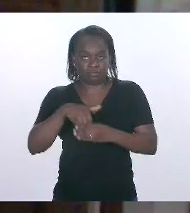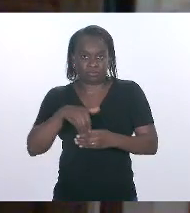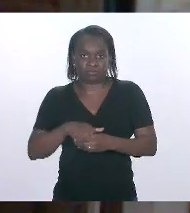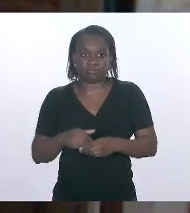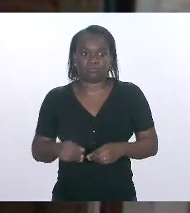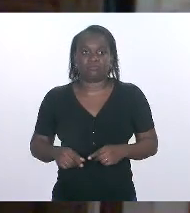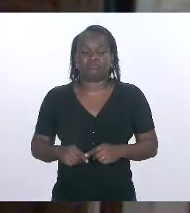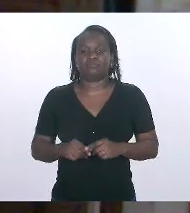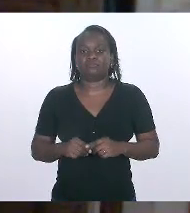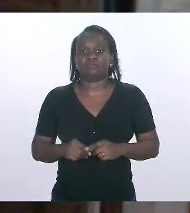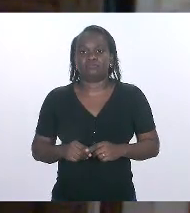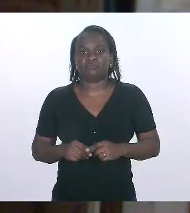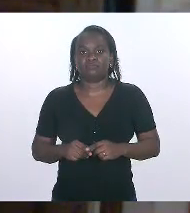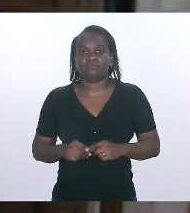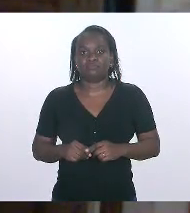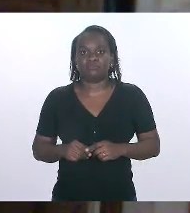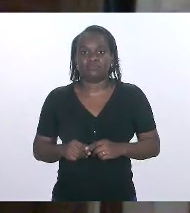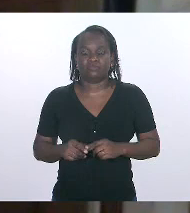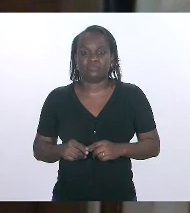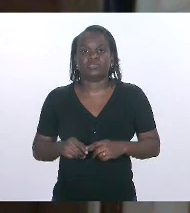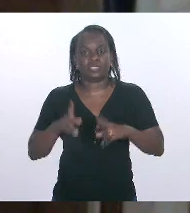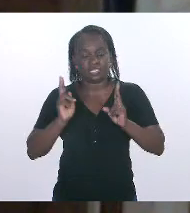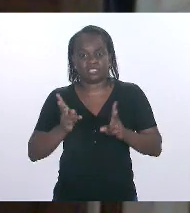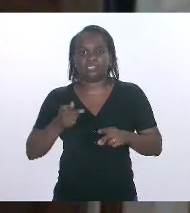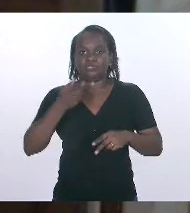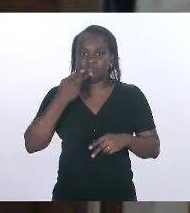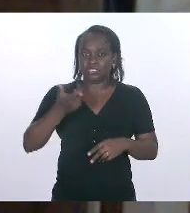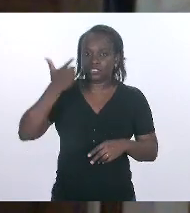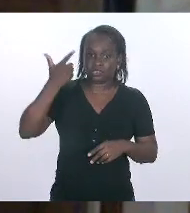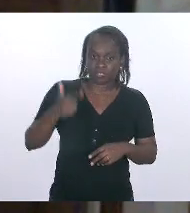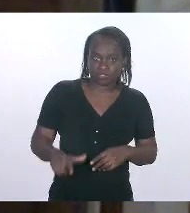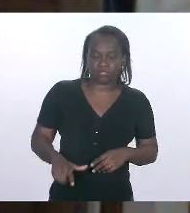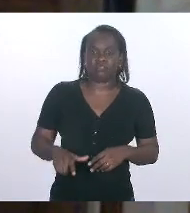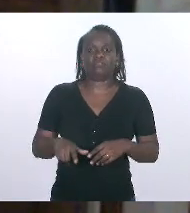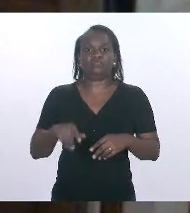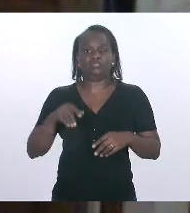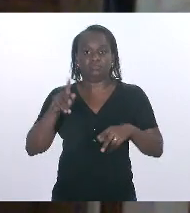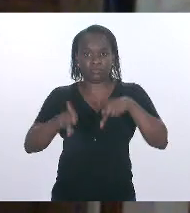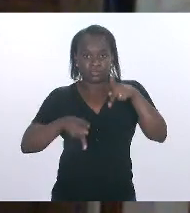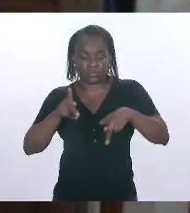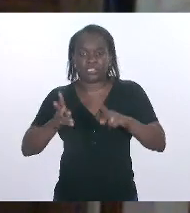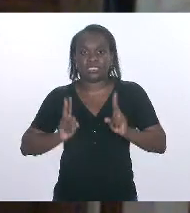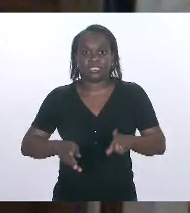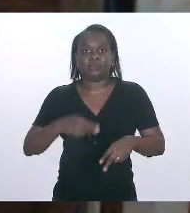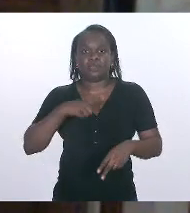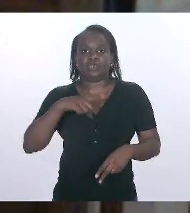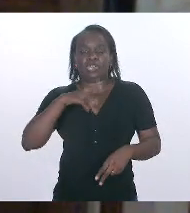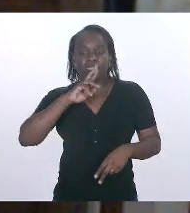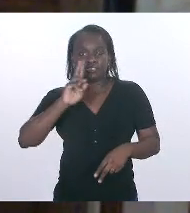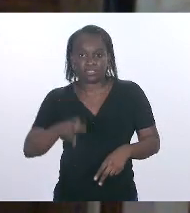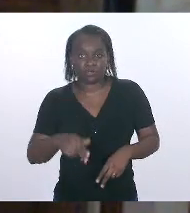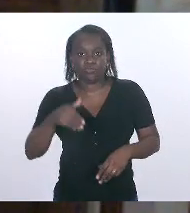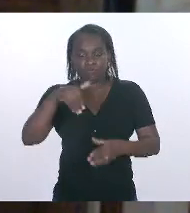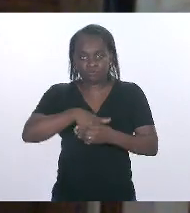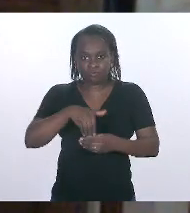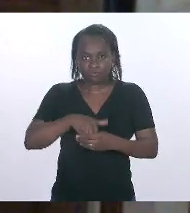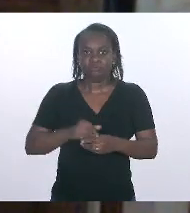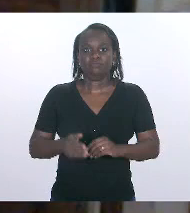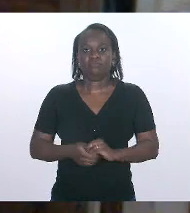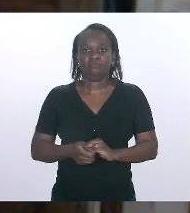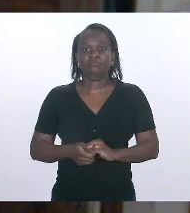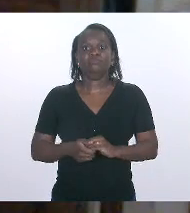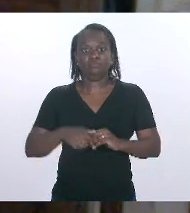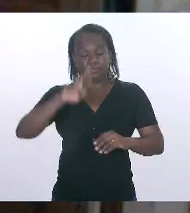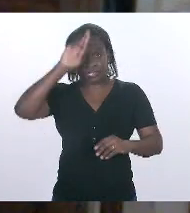eleições. Sempre digo e repito que o povo tem sempre razão quando vota.